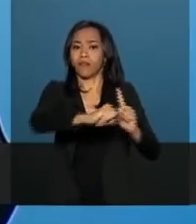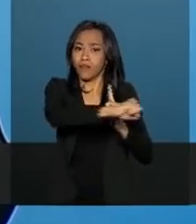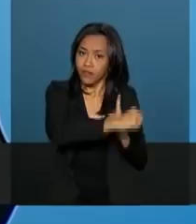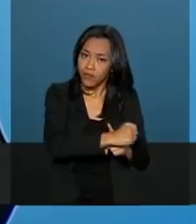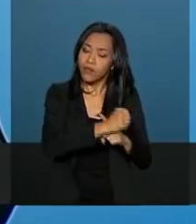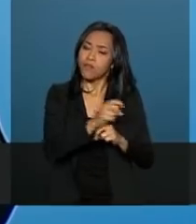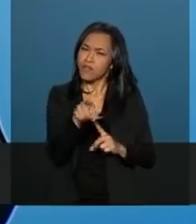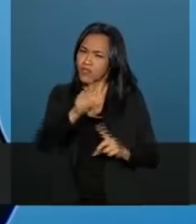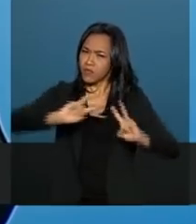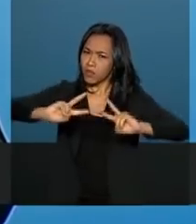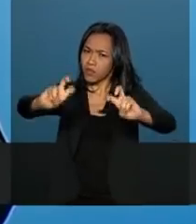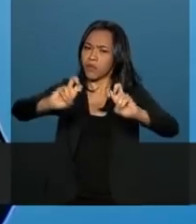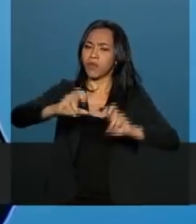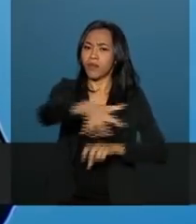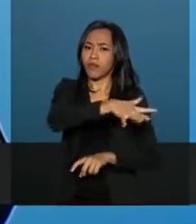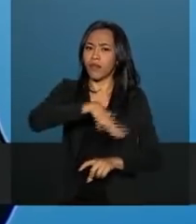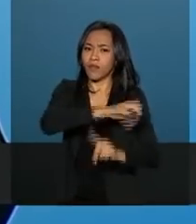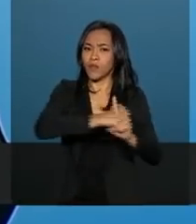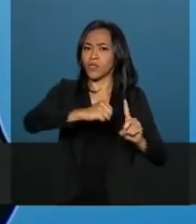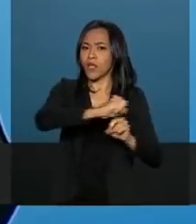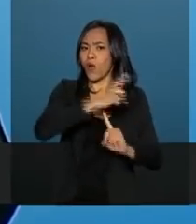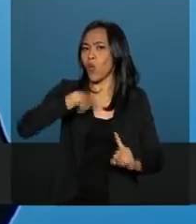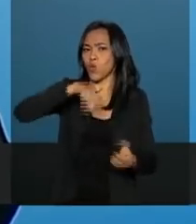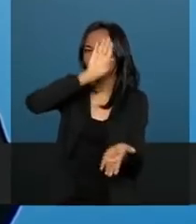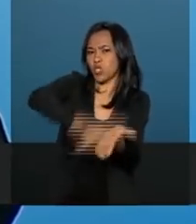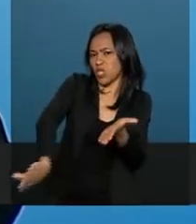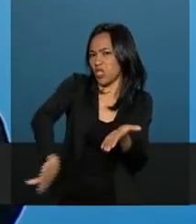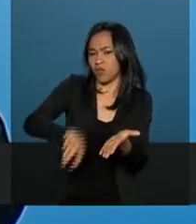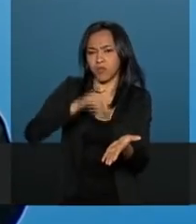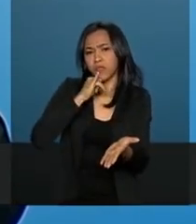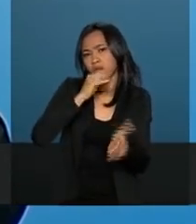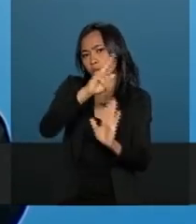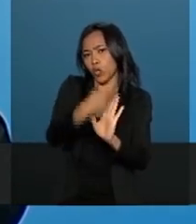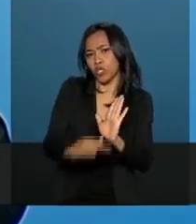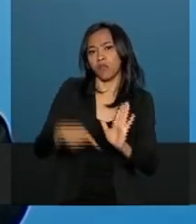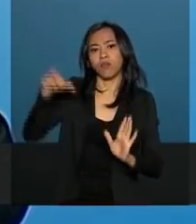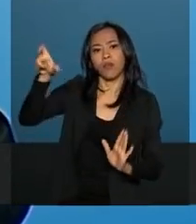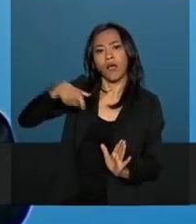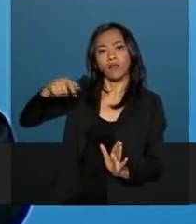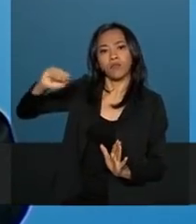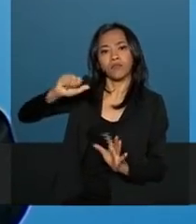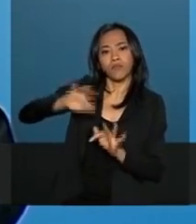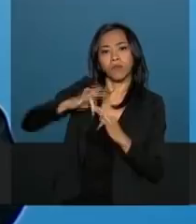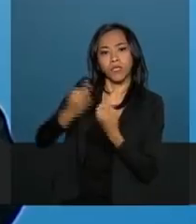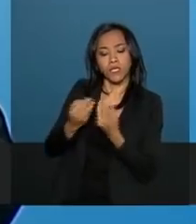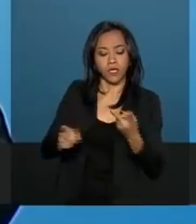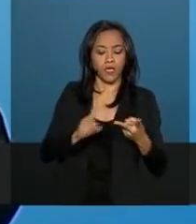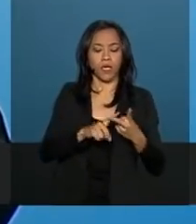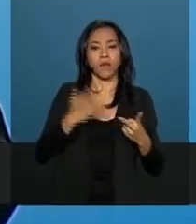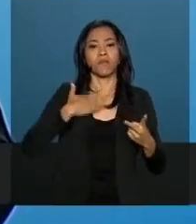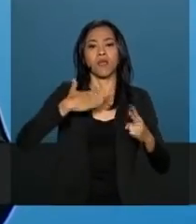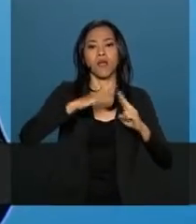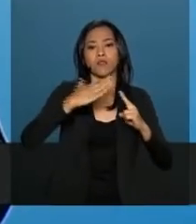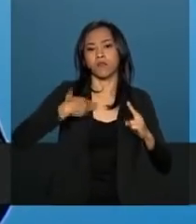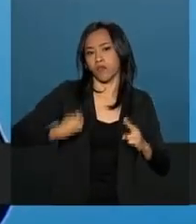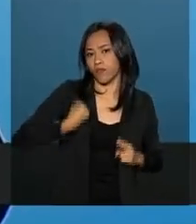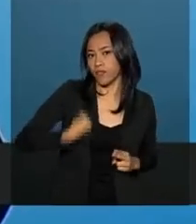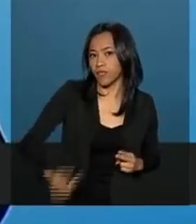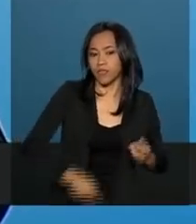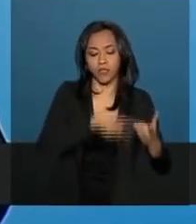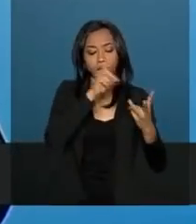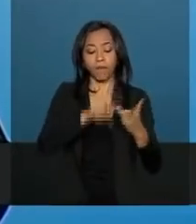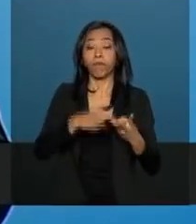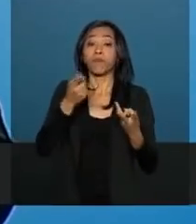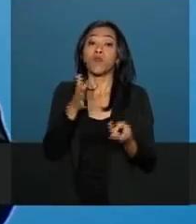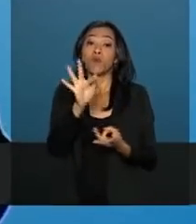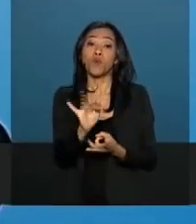questão social nós não eliminamos projetos como Bolsa Família, o Minha Casa Minha Vida, o financiamento